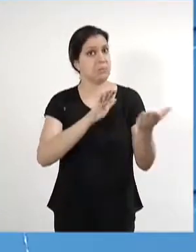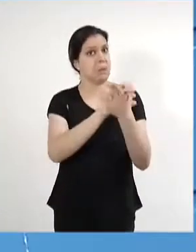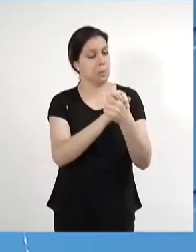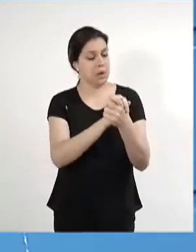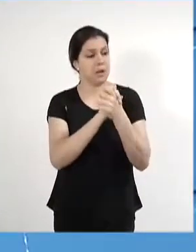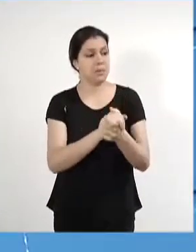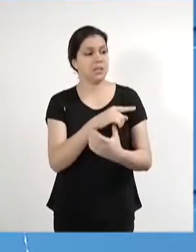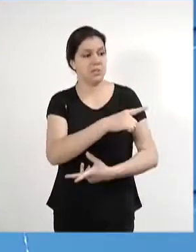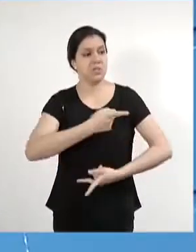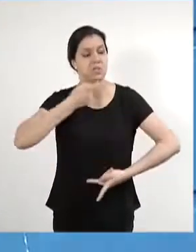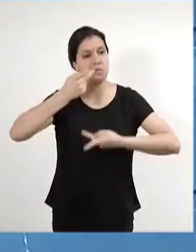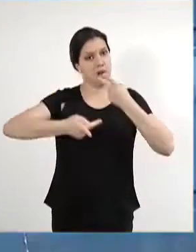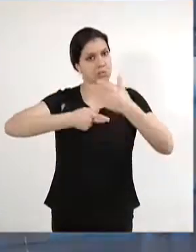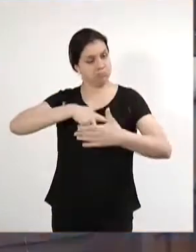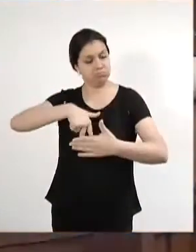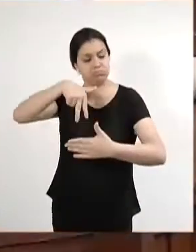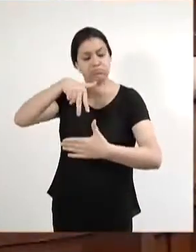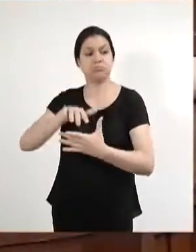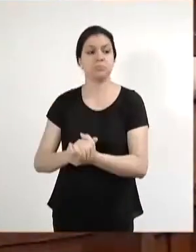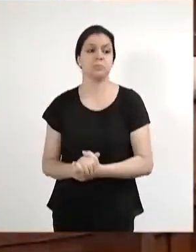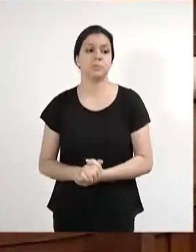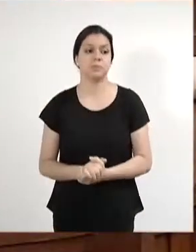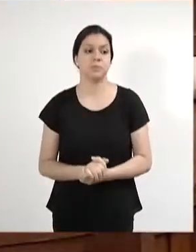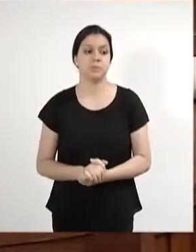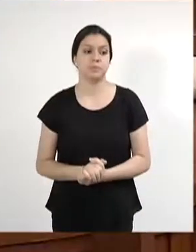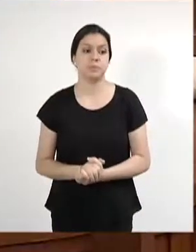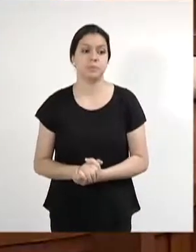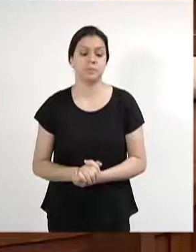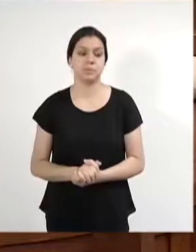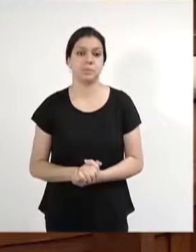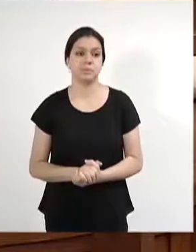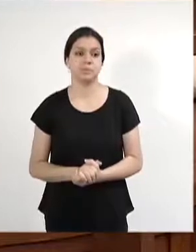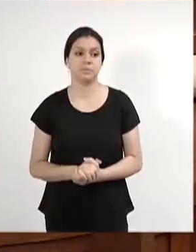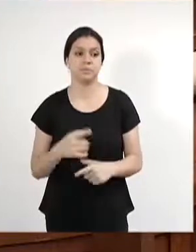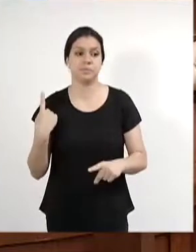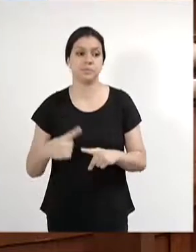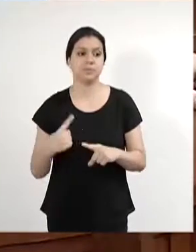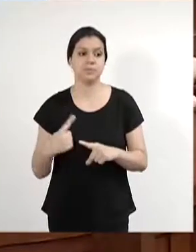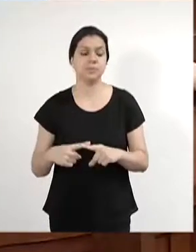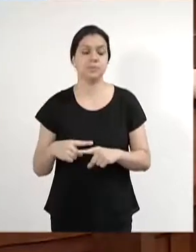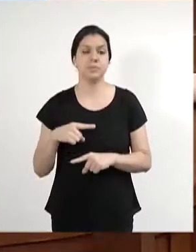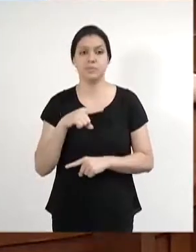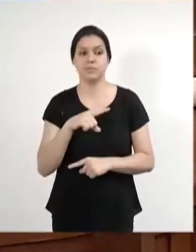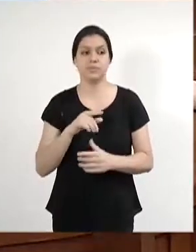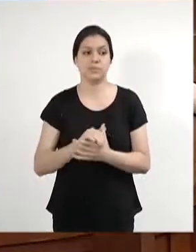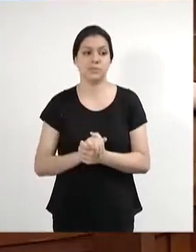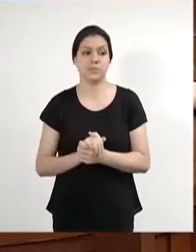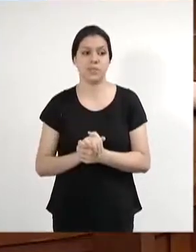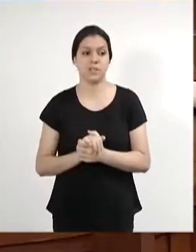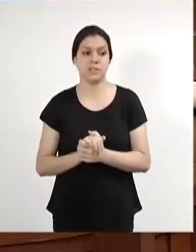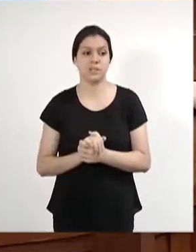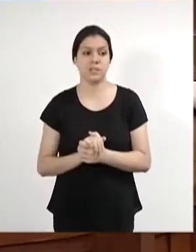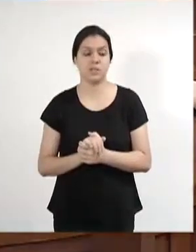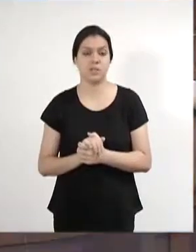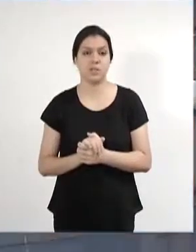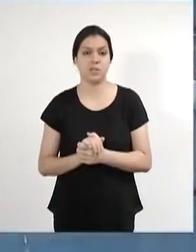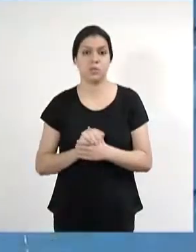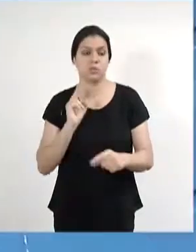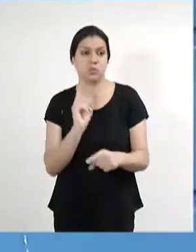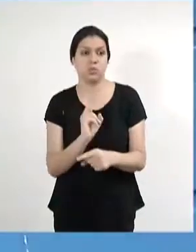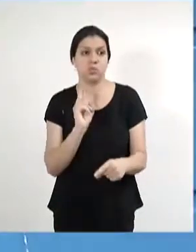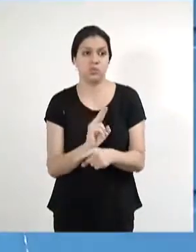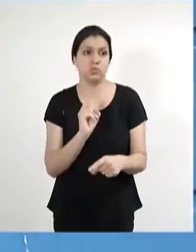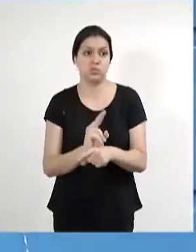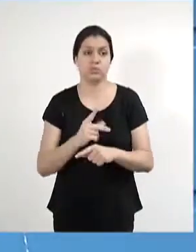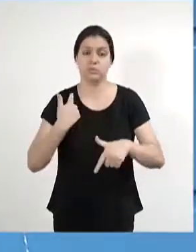pelo pronunciamento, mas principalmente pela proficiência no sentido da condução da frente parlamentar,